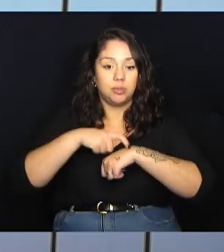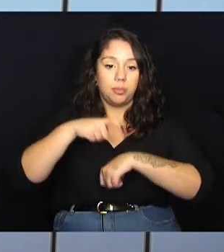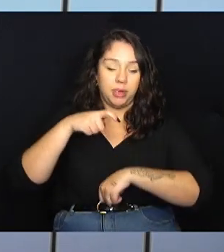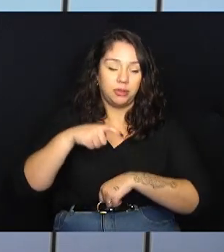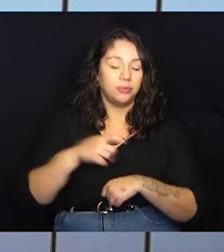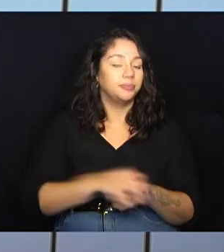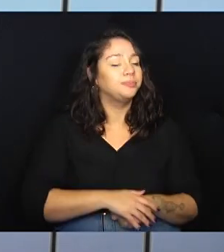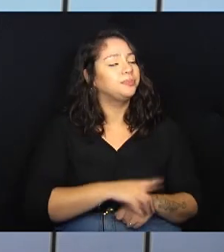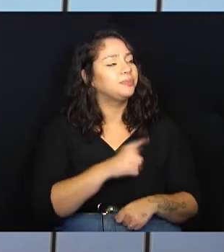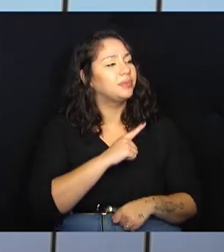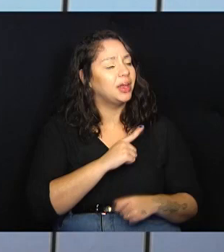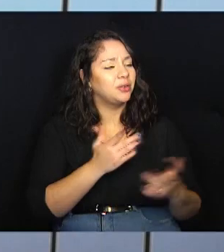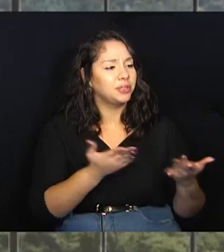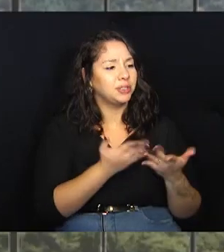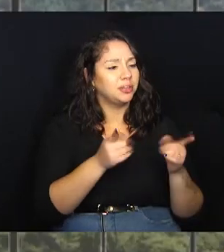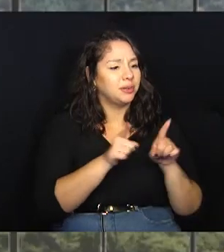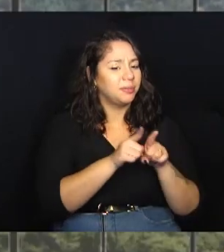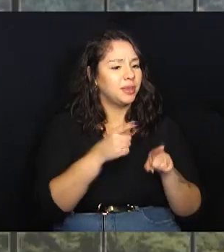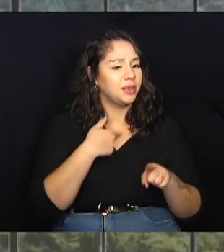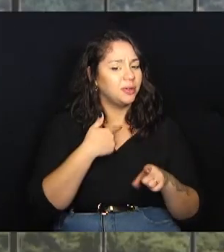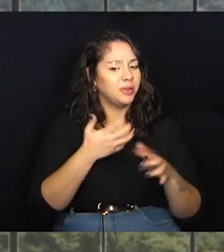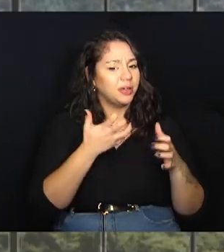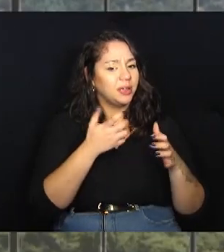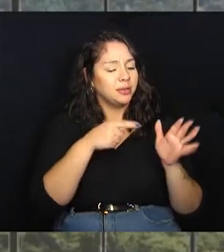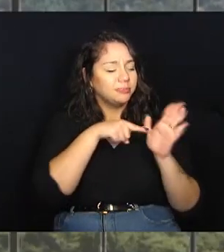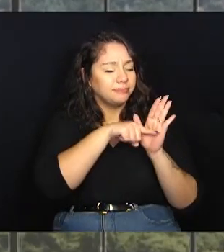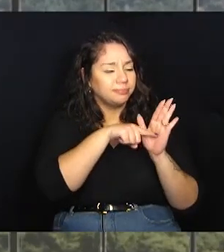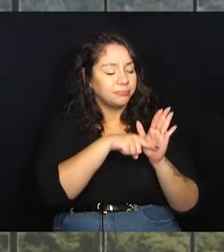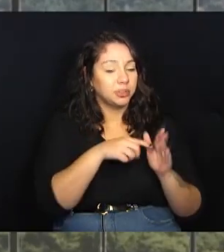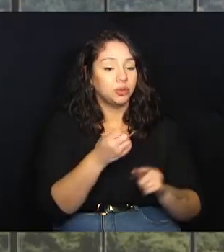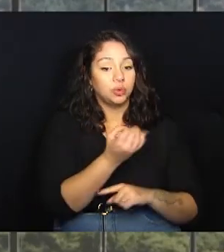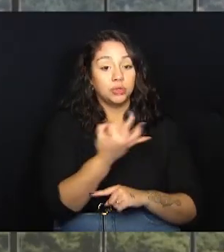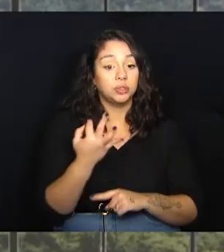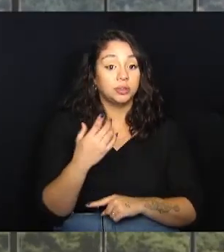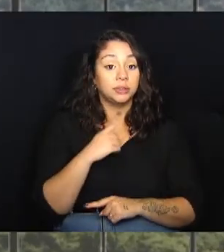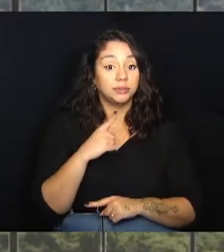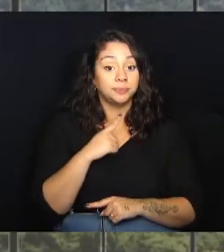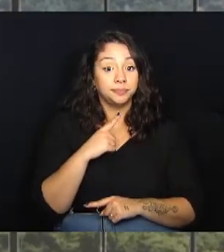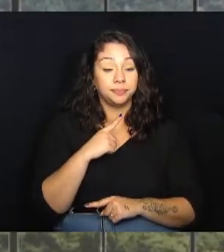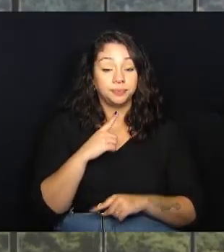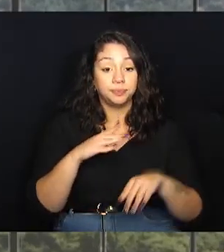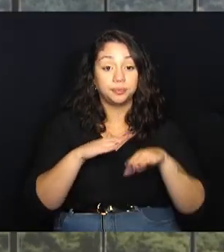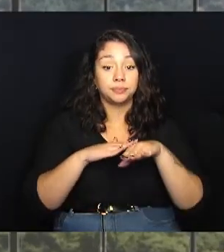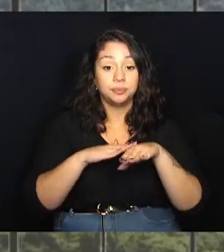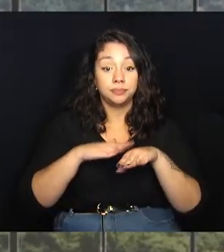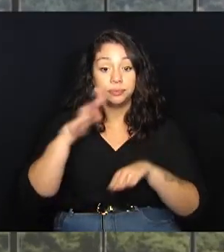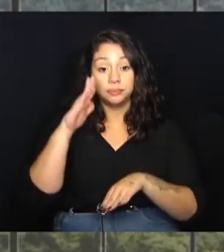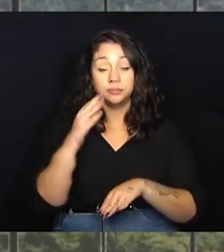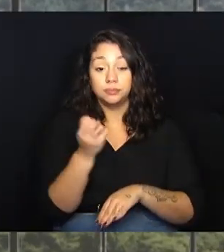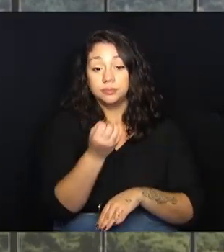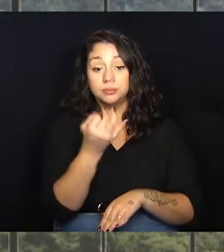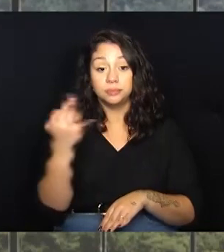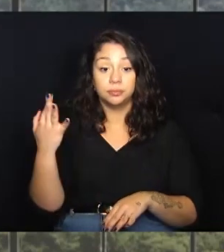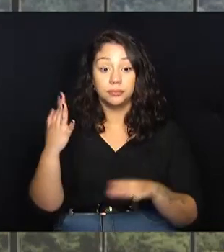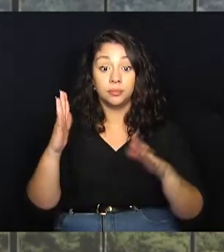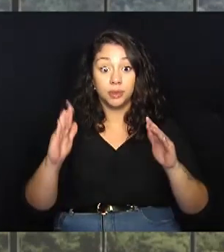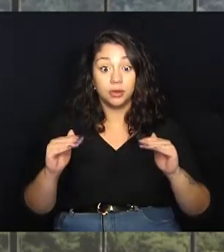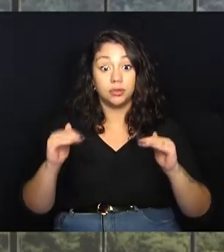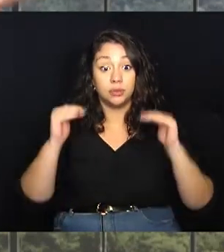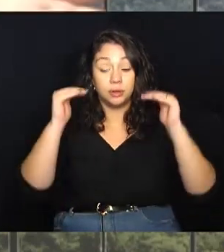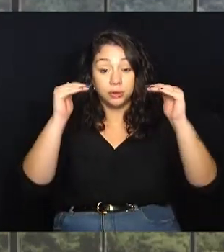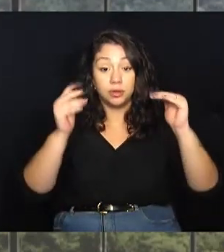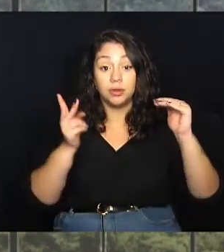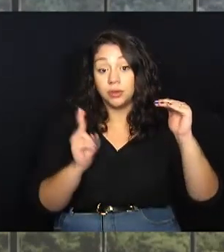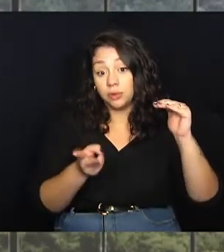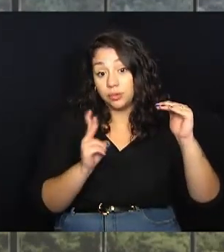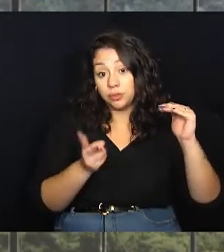aqui, agora eu tentei procurar alguns números, mas não consegui, a gente tem cada vez mais número de adultos que continuam